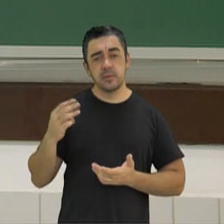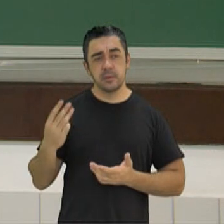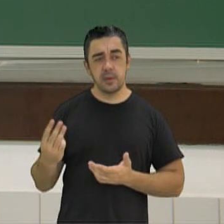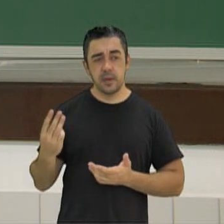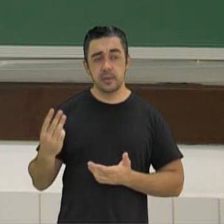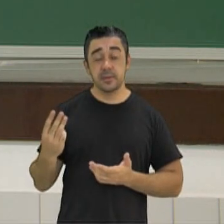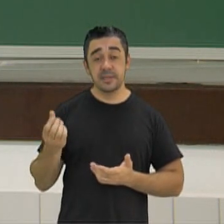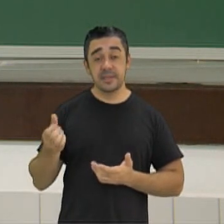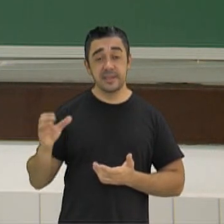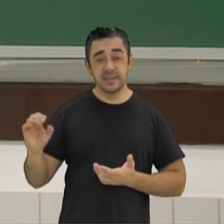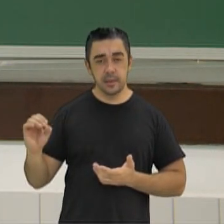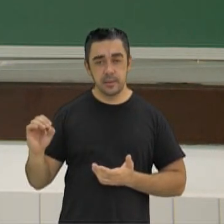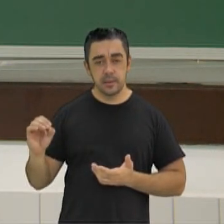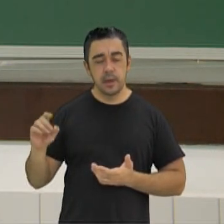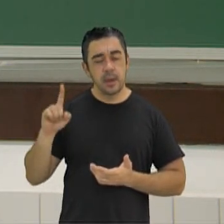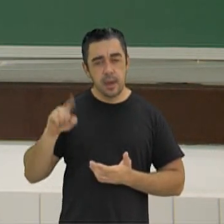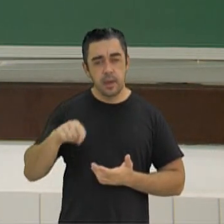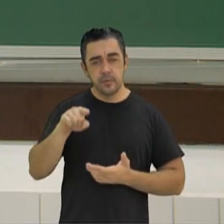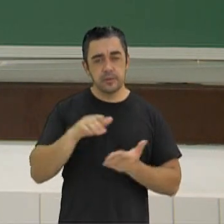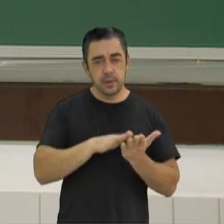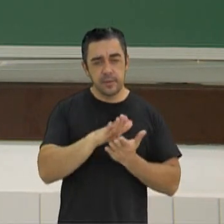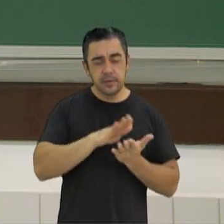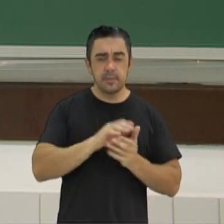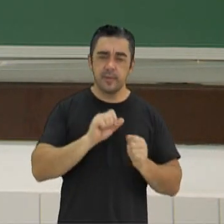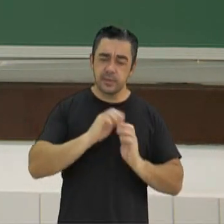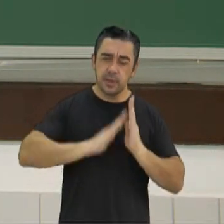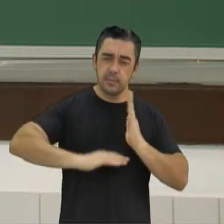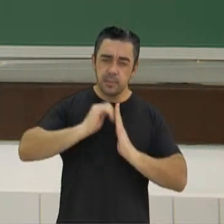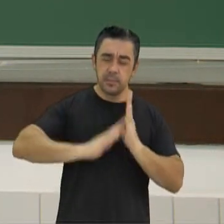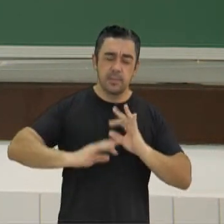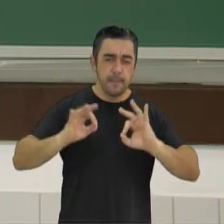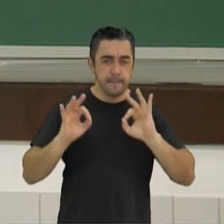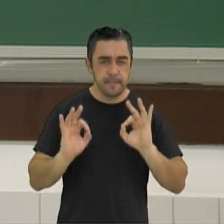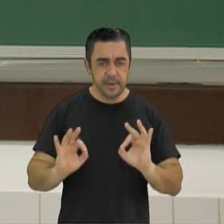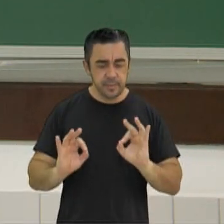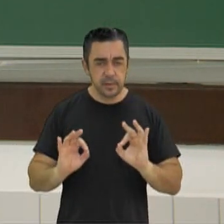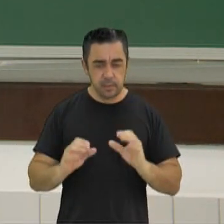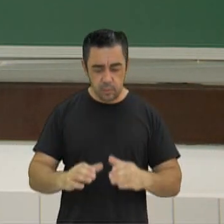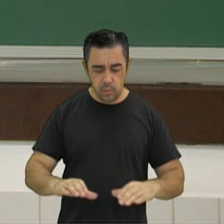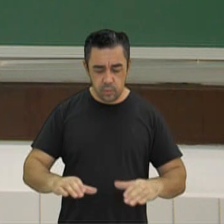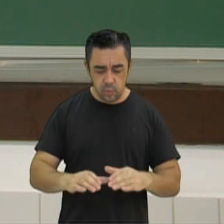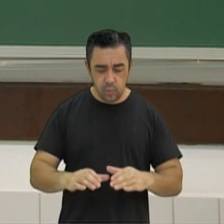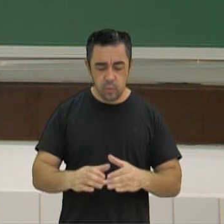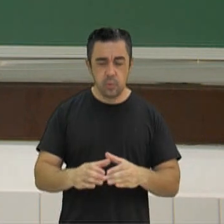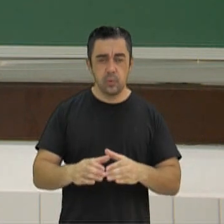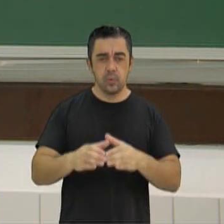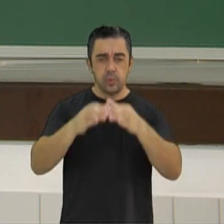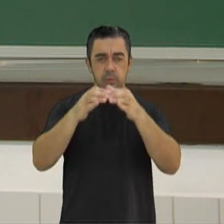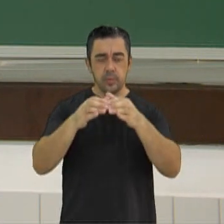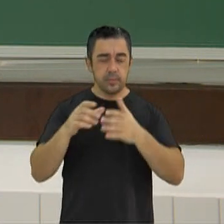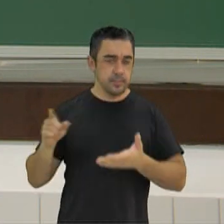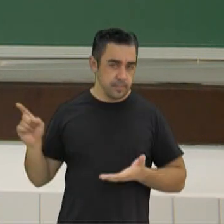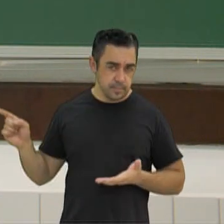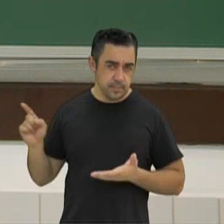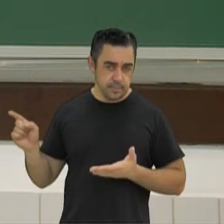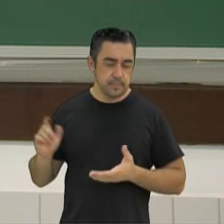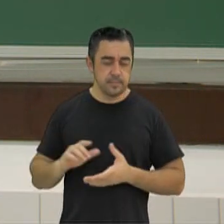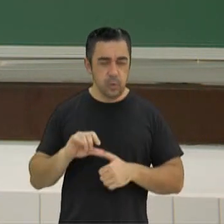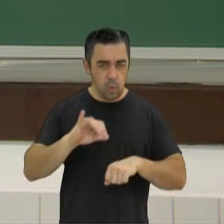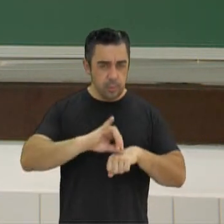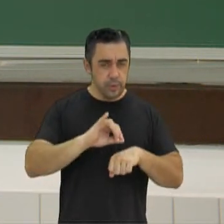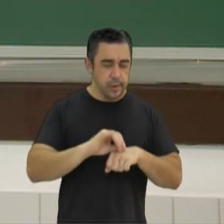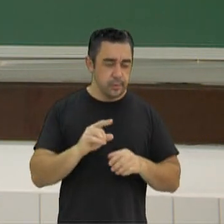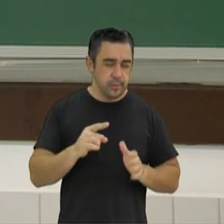103,60 é o que você vai gastar para fazer toda essa pintura impermeabilizante no tronco, ou melhor, no prisma também, no